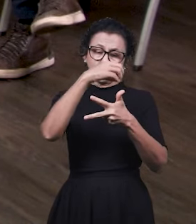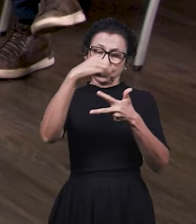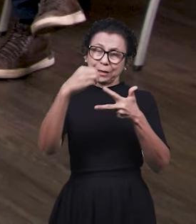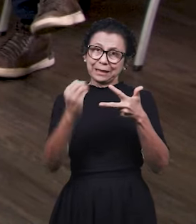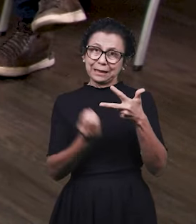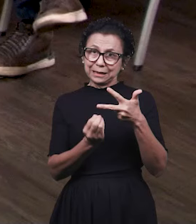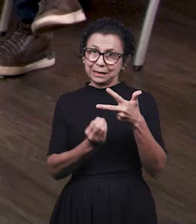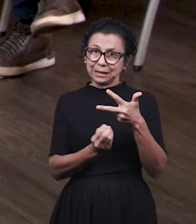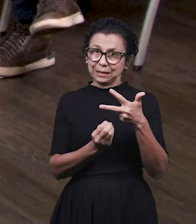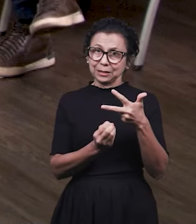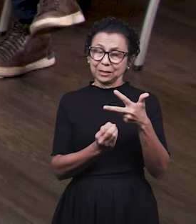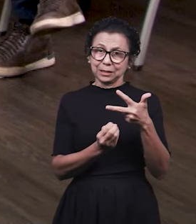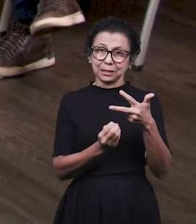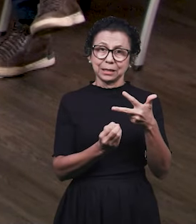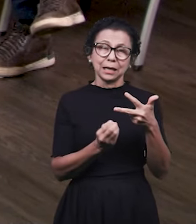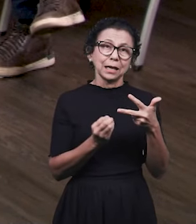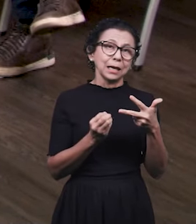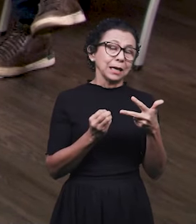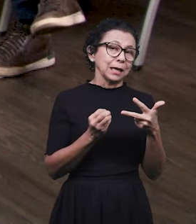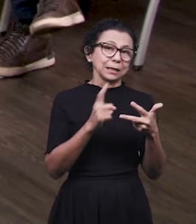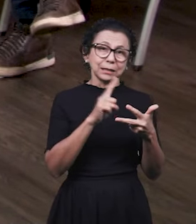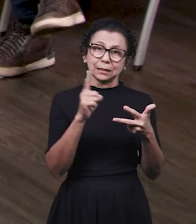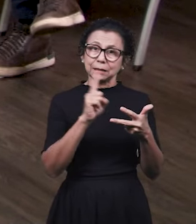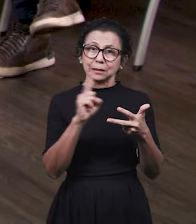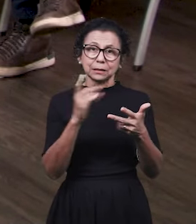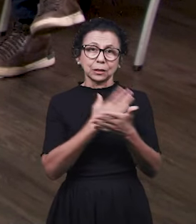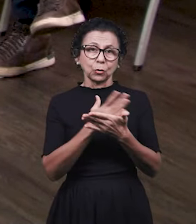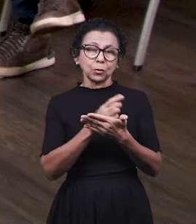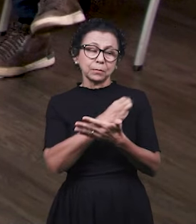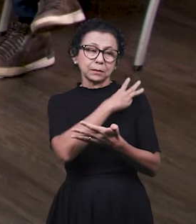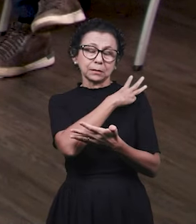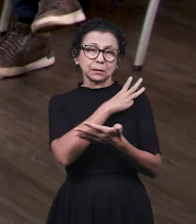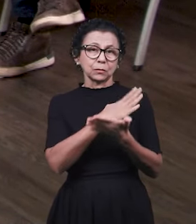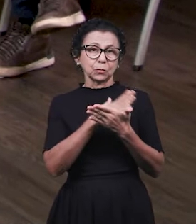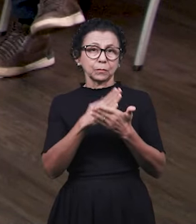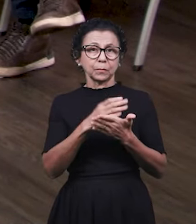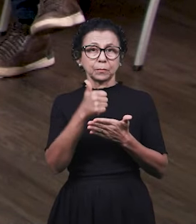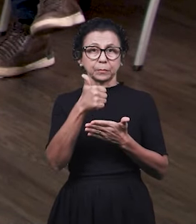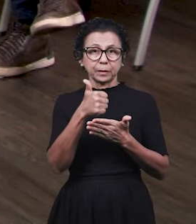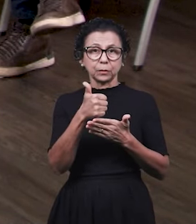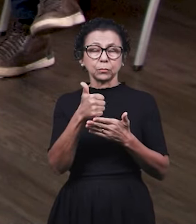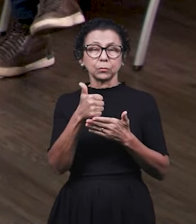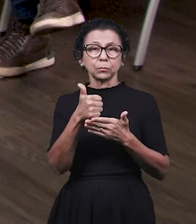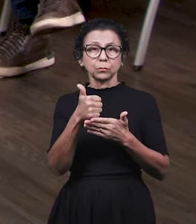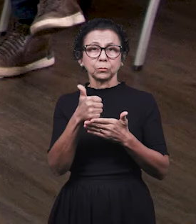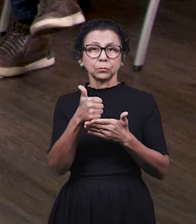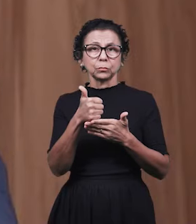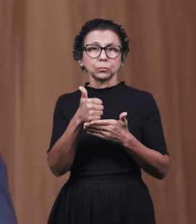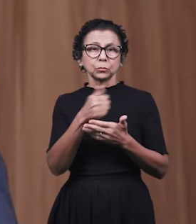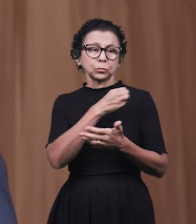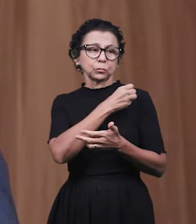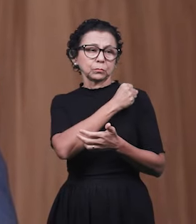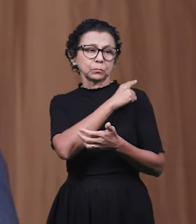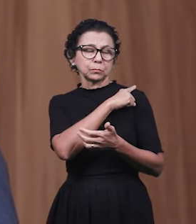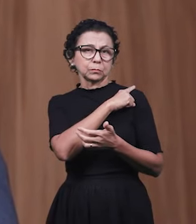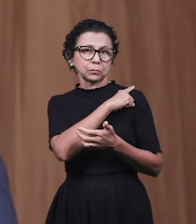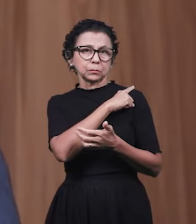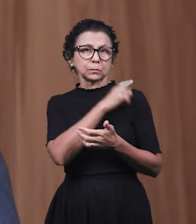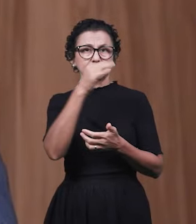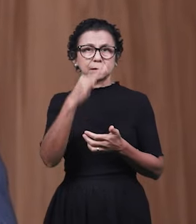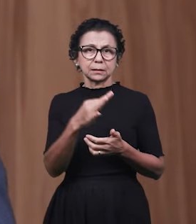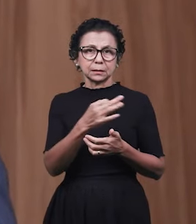o primeiro ano do ensino médio. O Enem não começa no terceiro ano, o Enem começa no primeiro ano do ensino médio. Então, se ele fizer o primeiro ano do ensino médio certo,